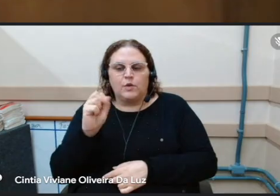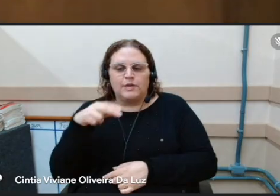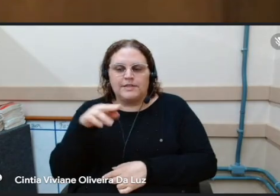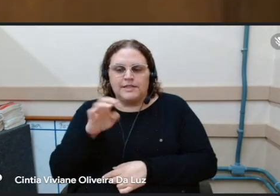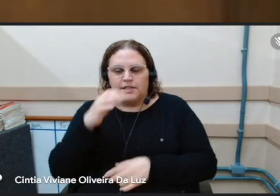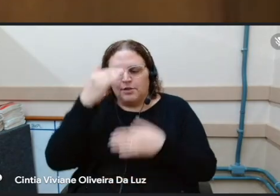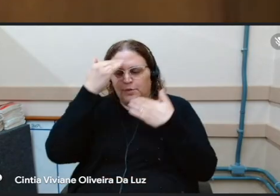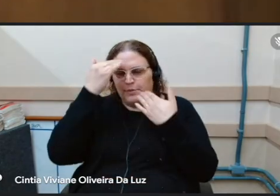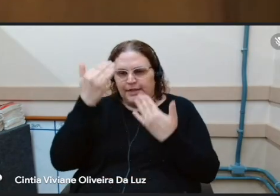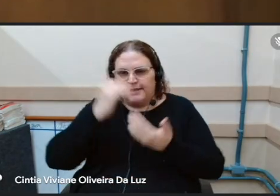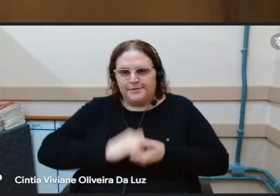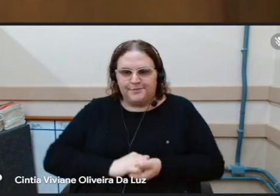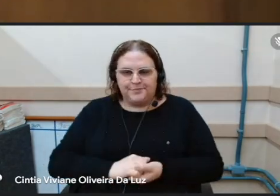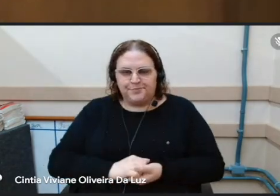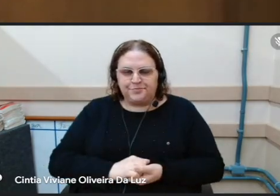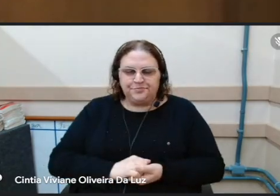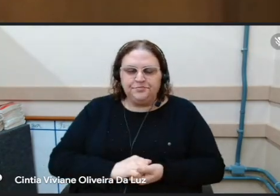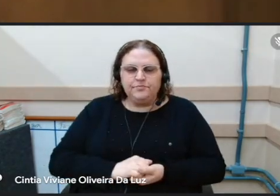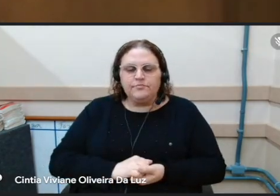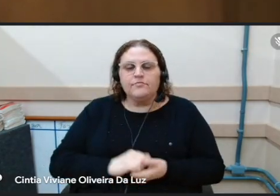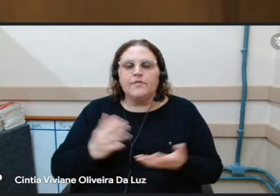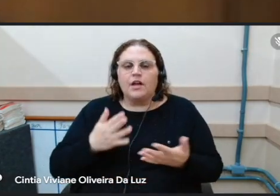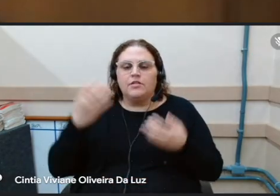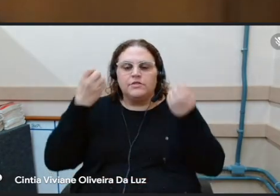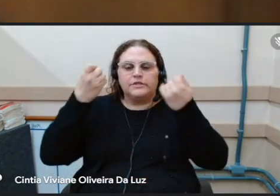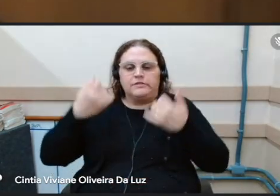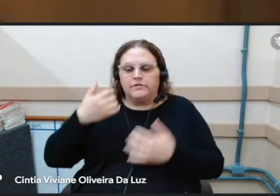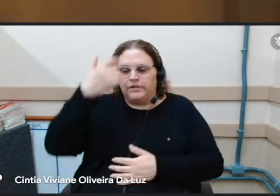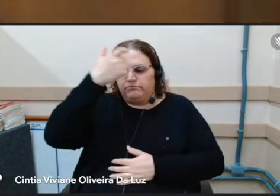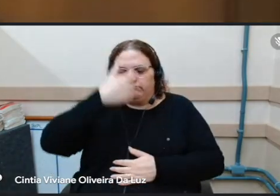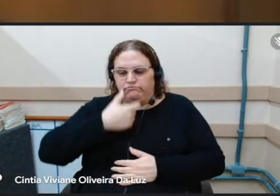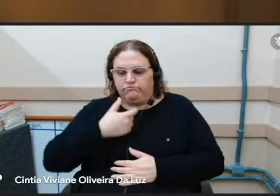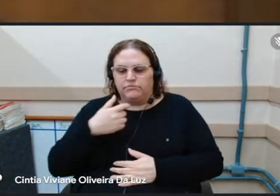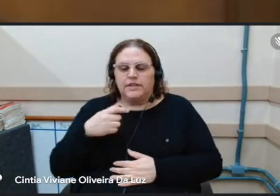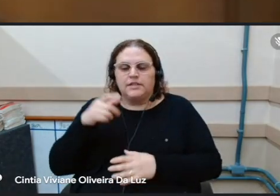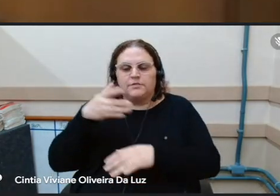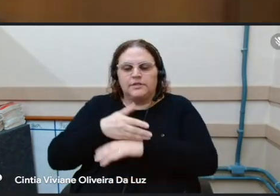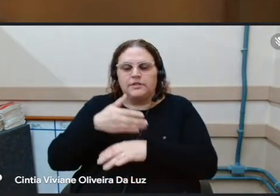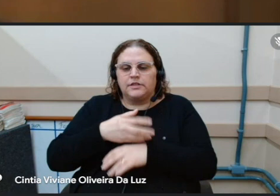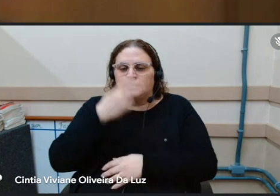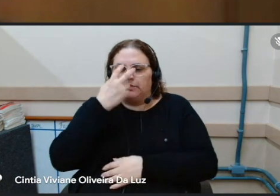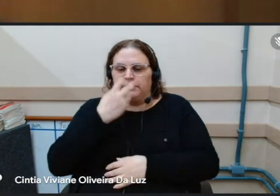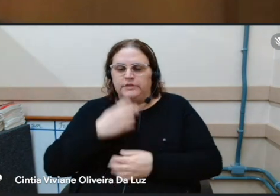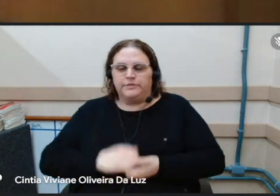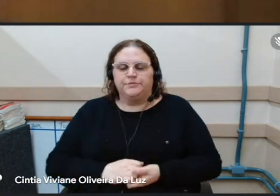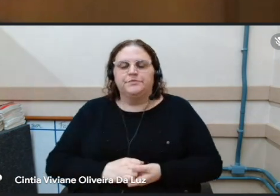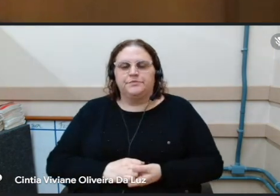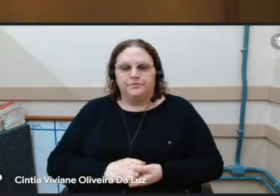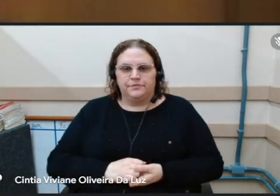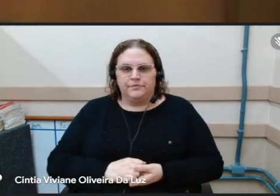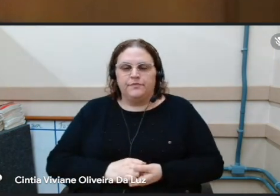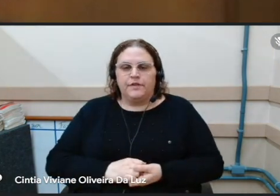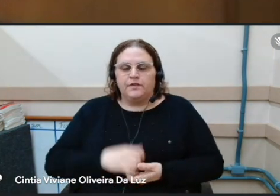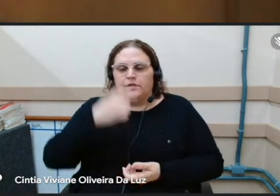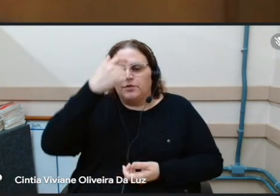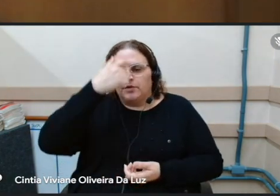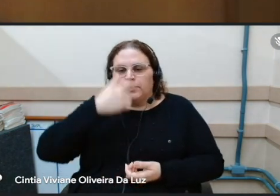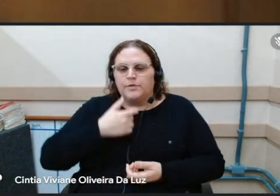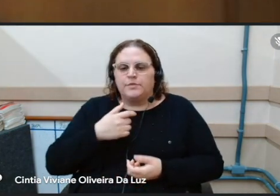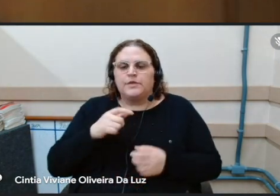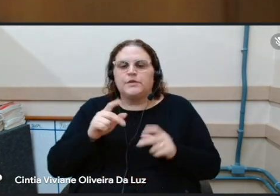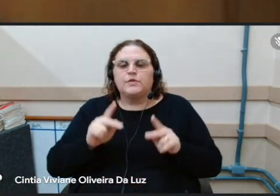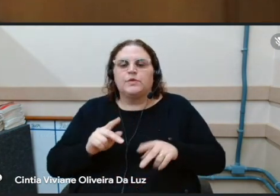obrigado agora irei me autodescrever para os participantes com deficiência visual sou uma pessoa